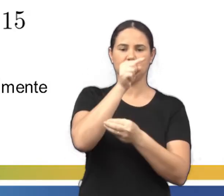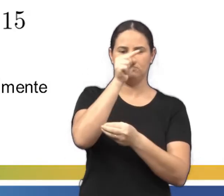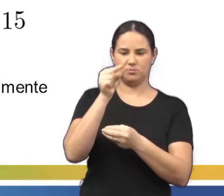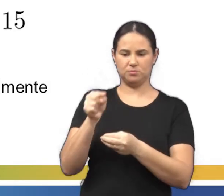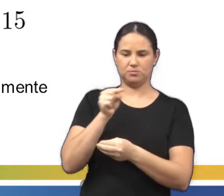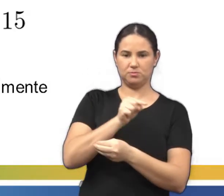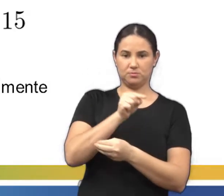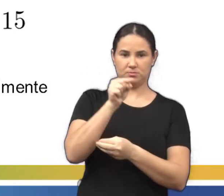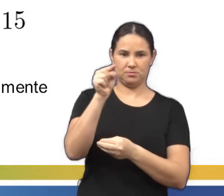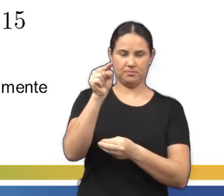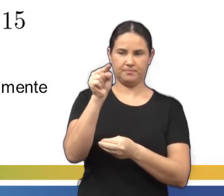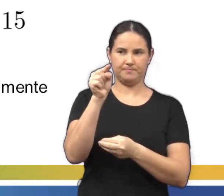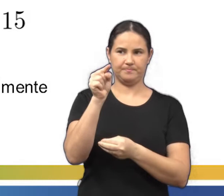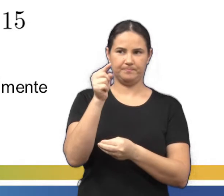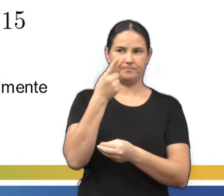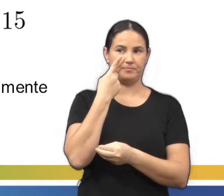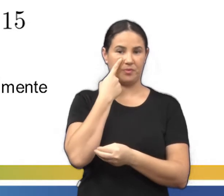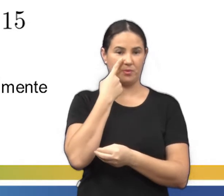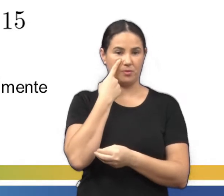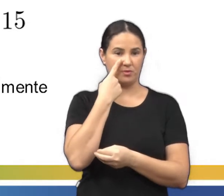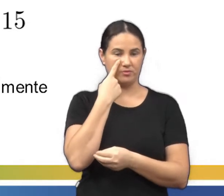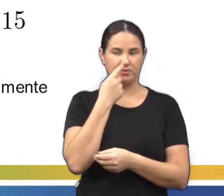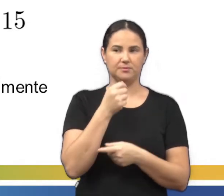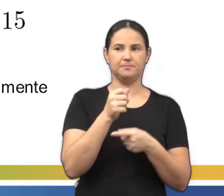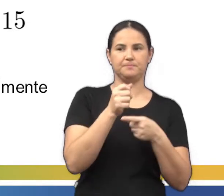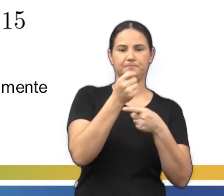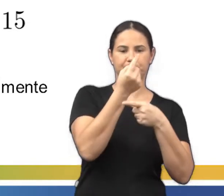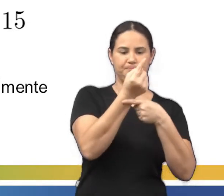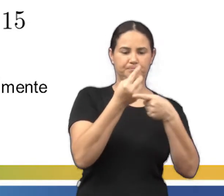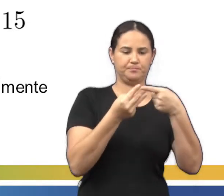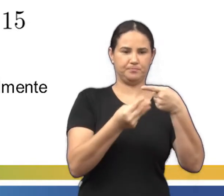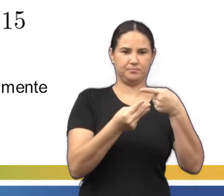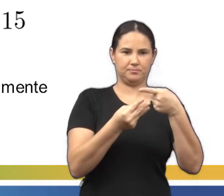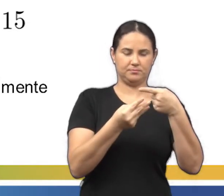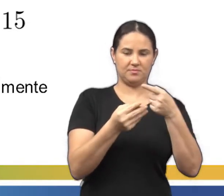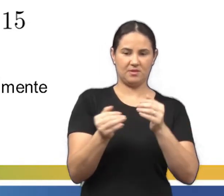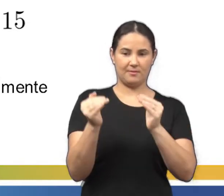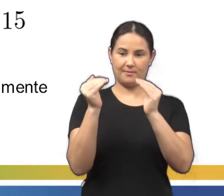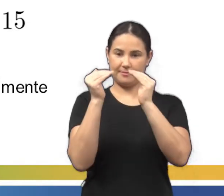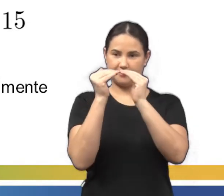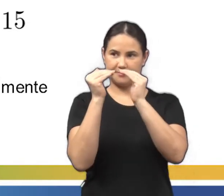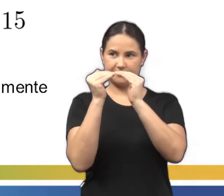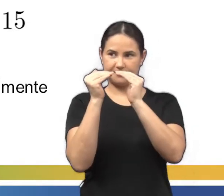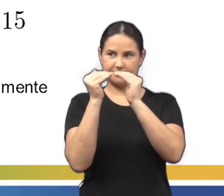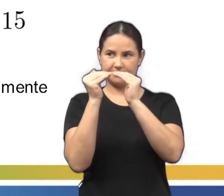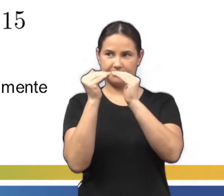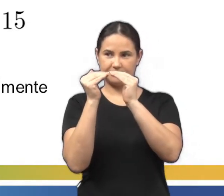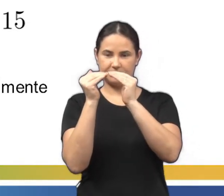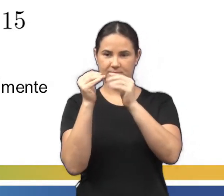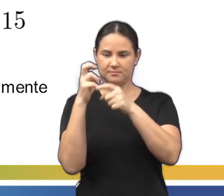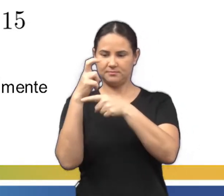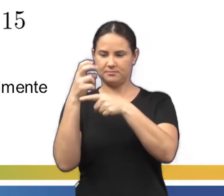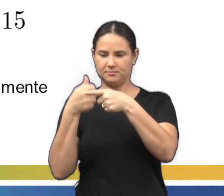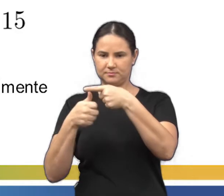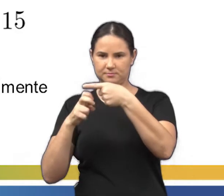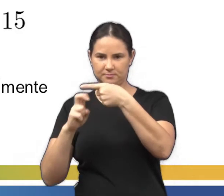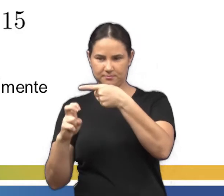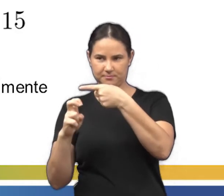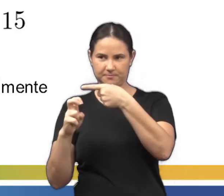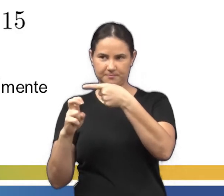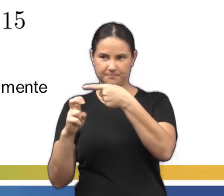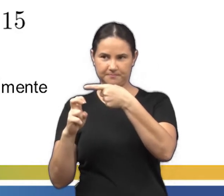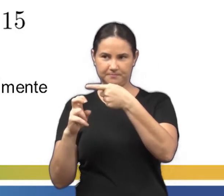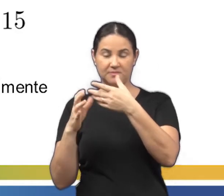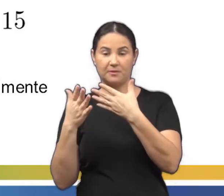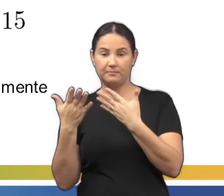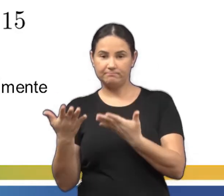tá? Vamos verificar se 1 terço é equivalente a 5 quinzeavos.